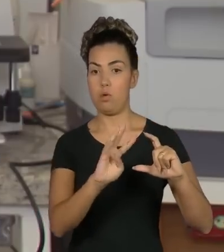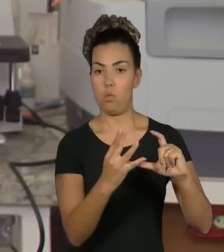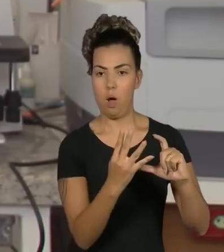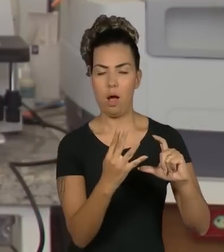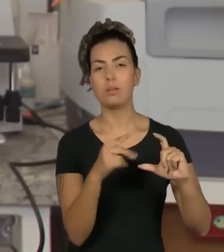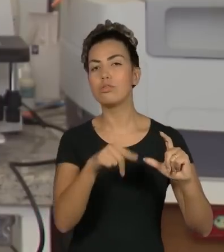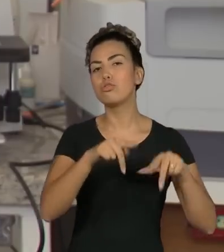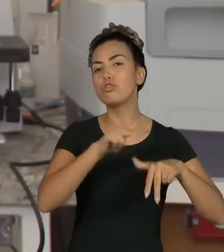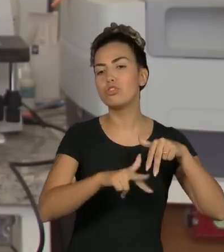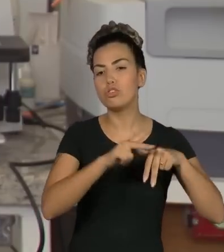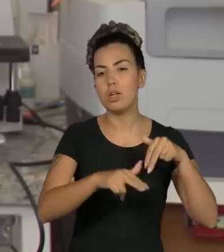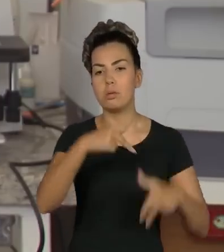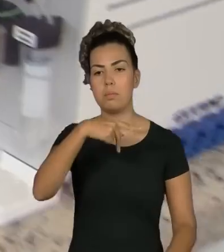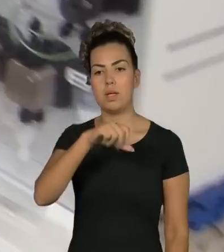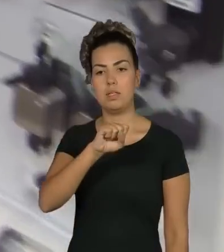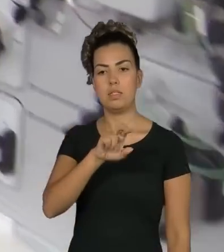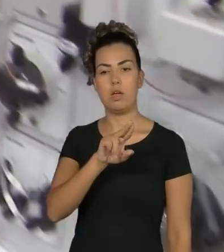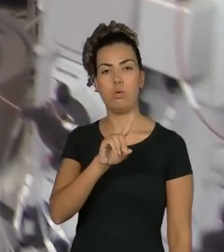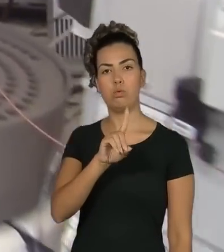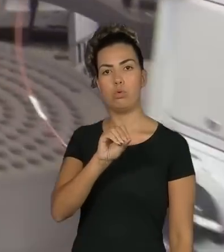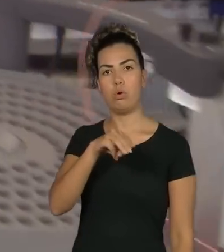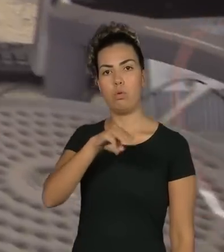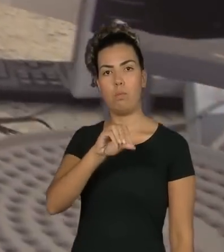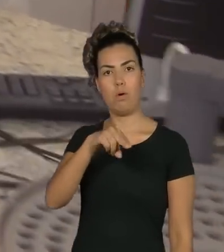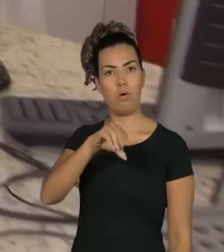e também produzir bioplástico.